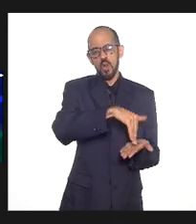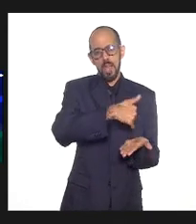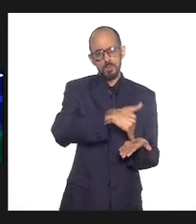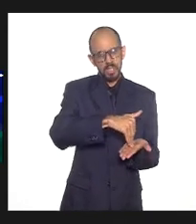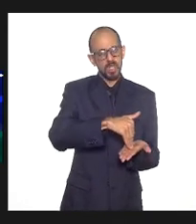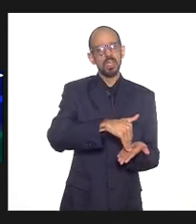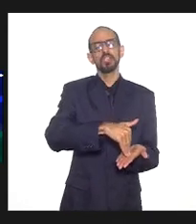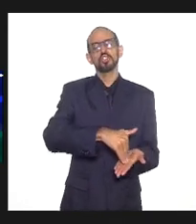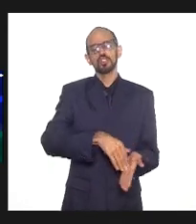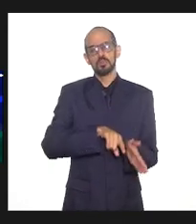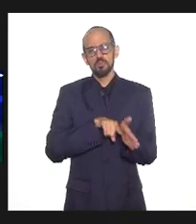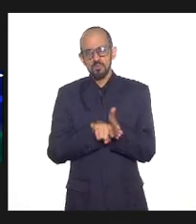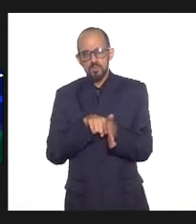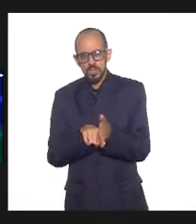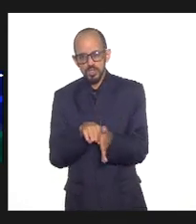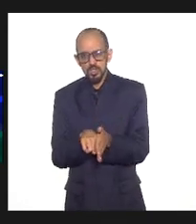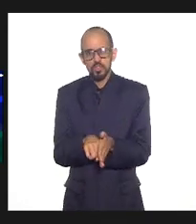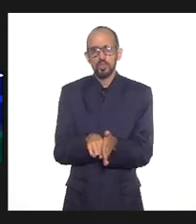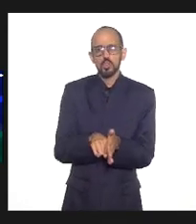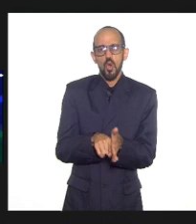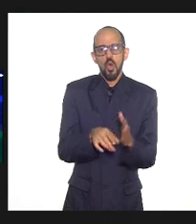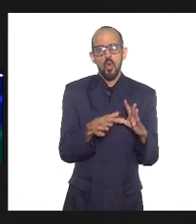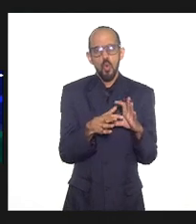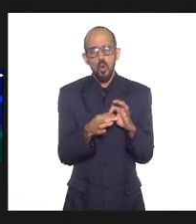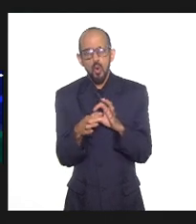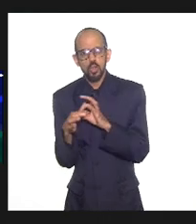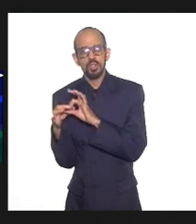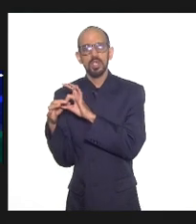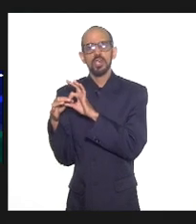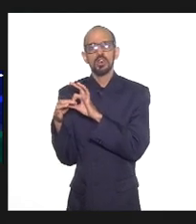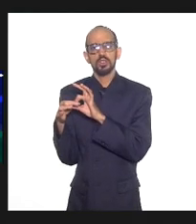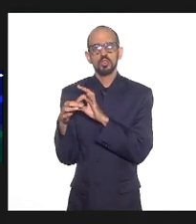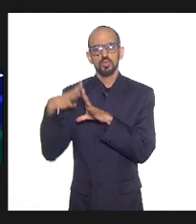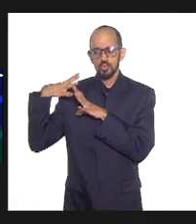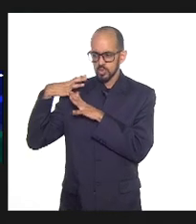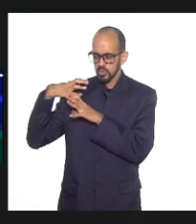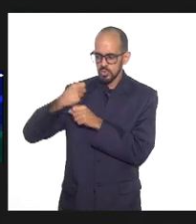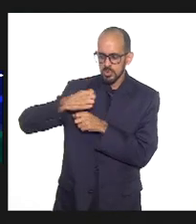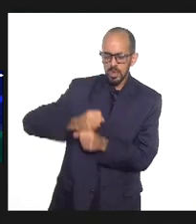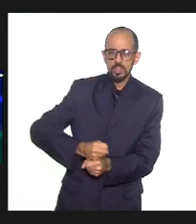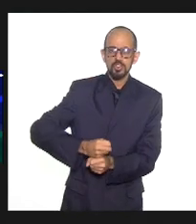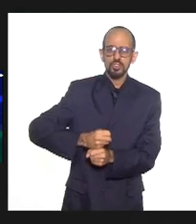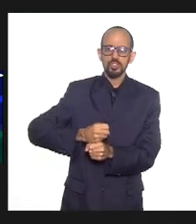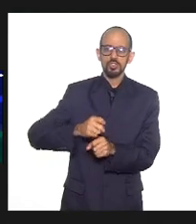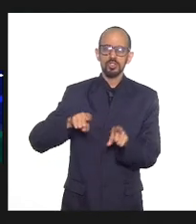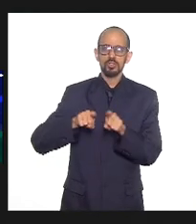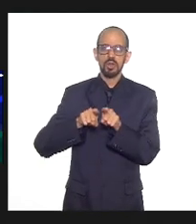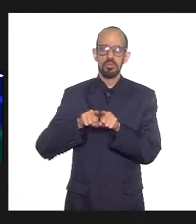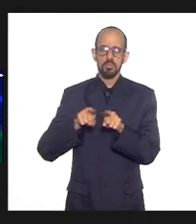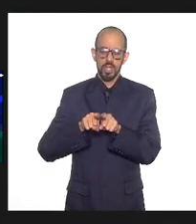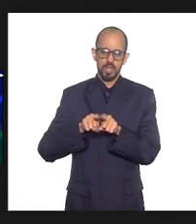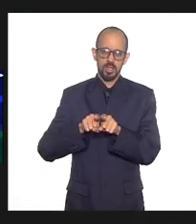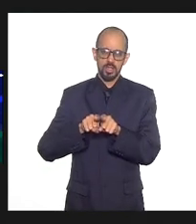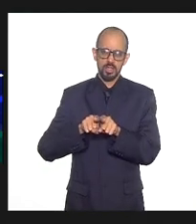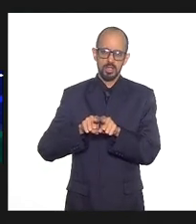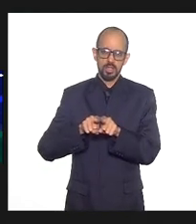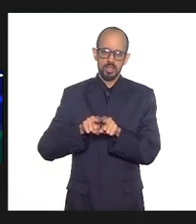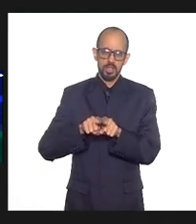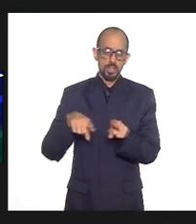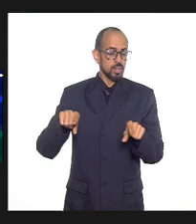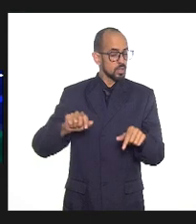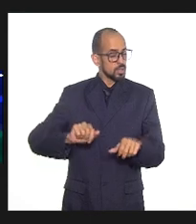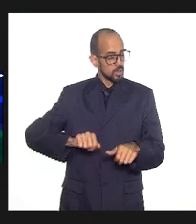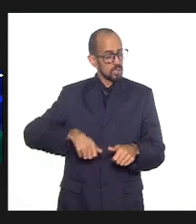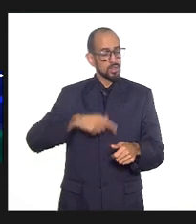buscou a situação estatística do que está acontecendo e buscou